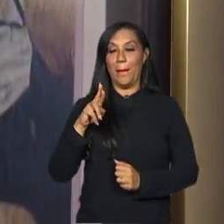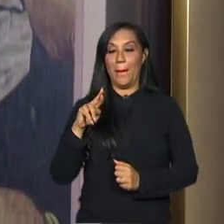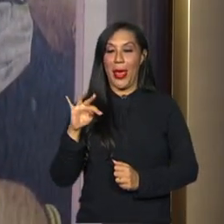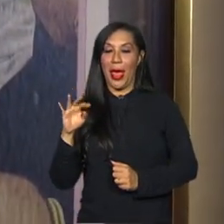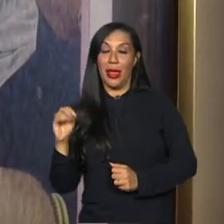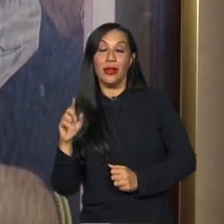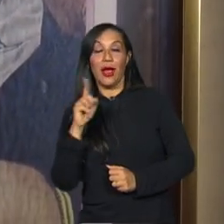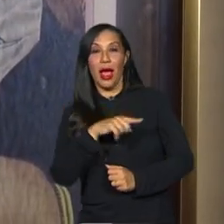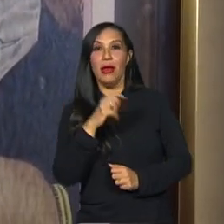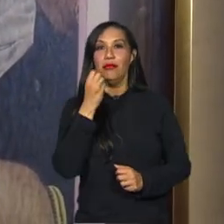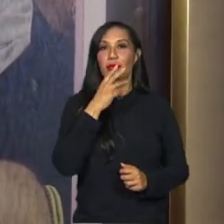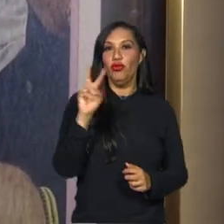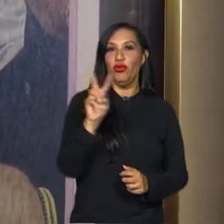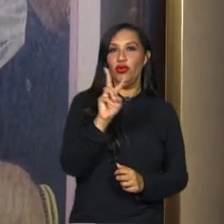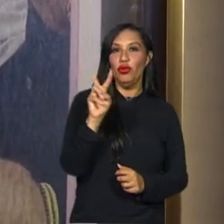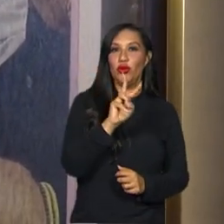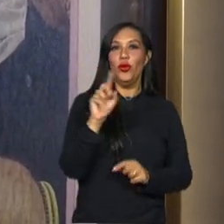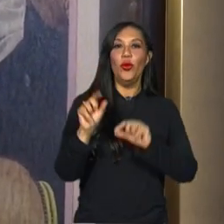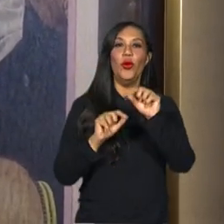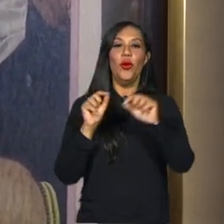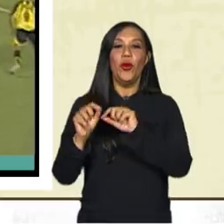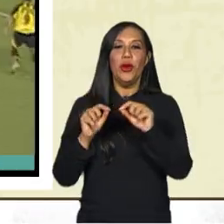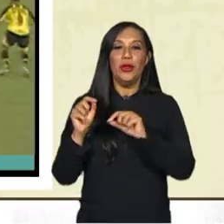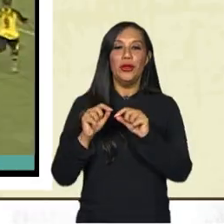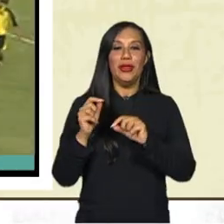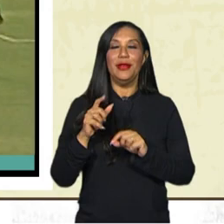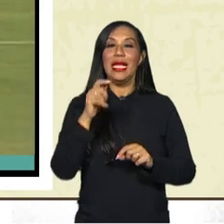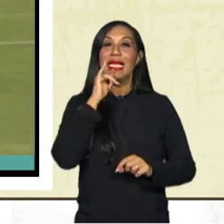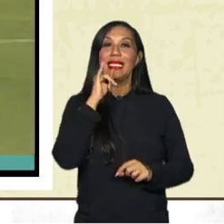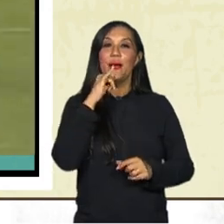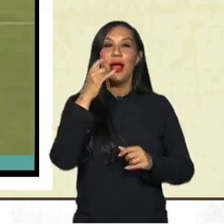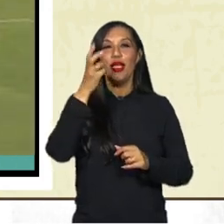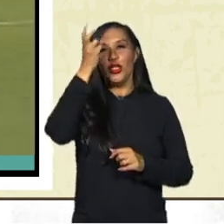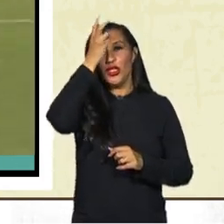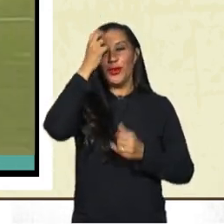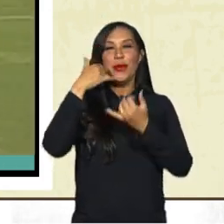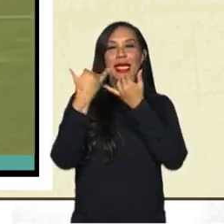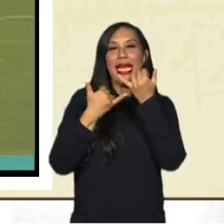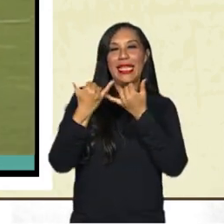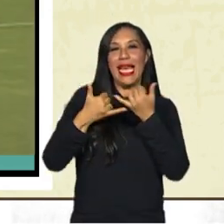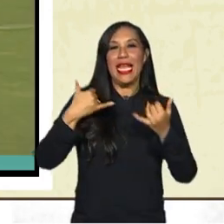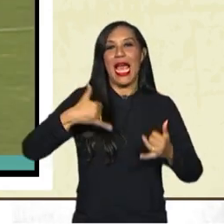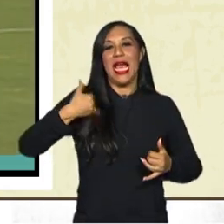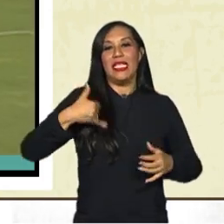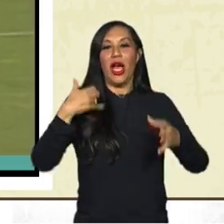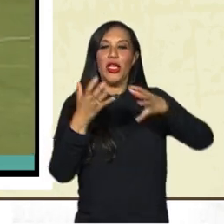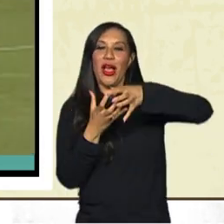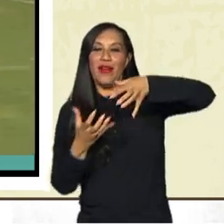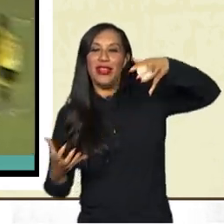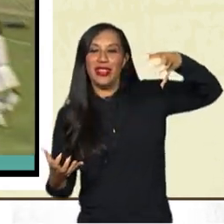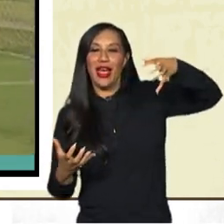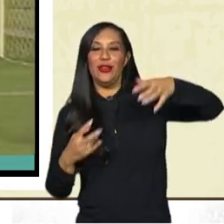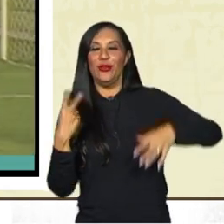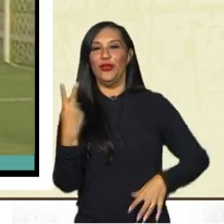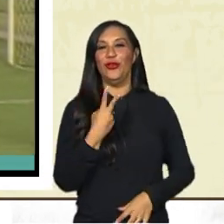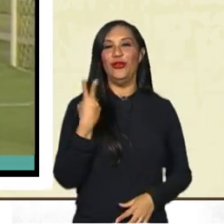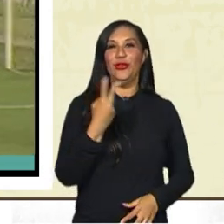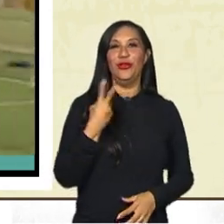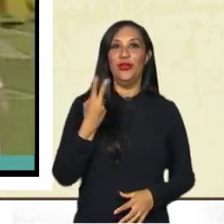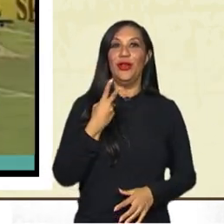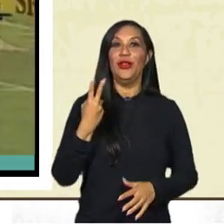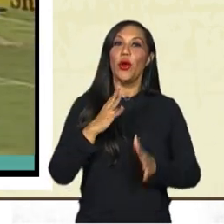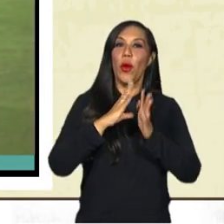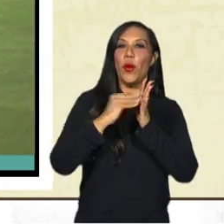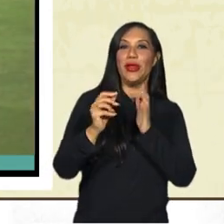time, ele formou a dupla chamada de Egípcia. Uma brincadeira com a idade já avançada dos dois para os padrões